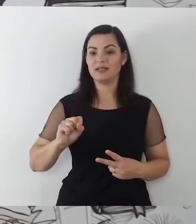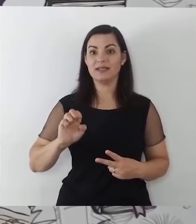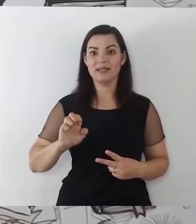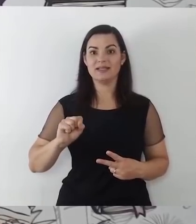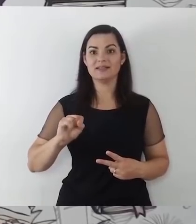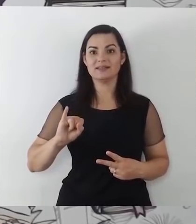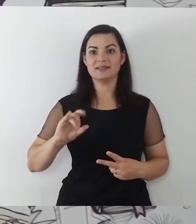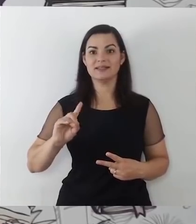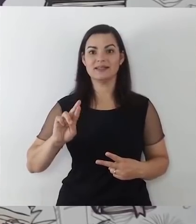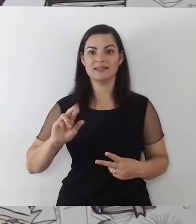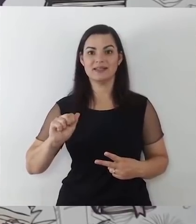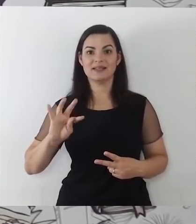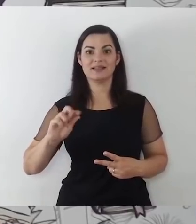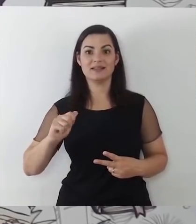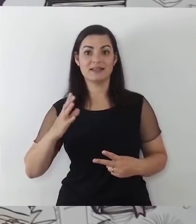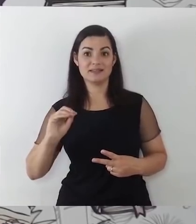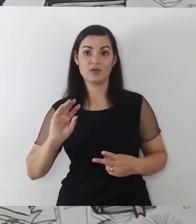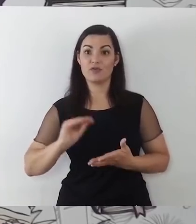Maleato,